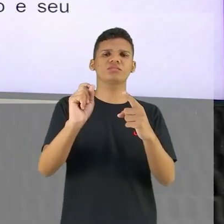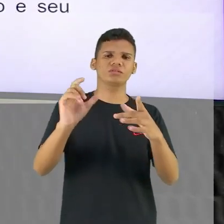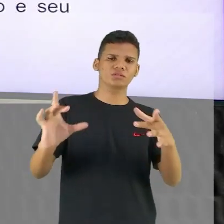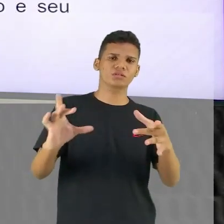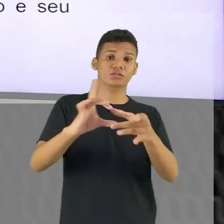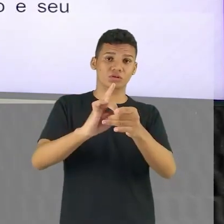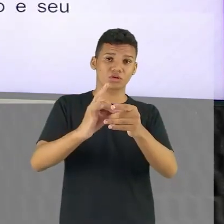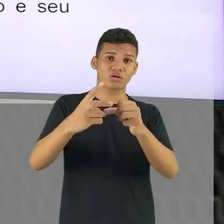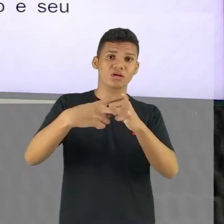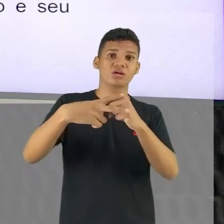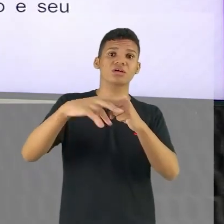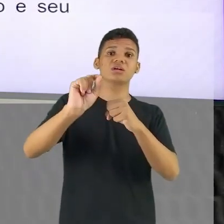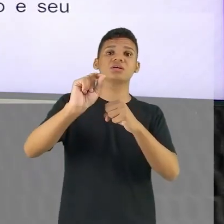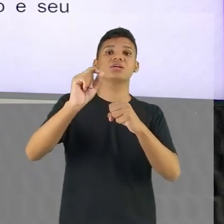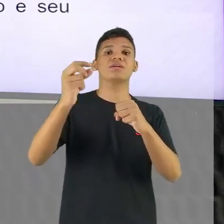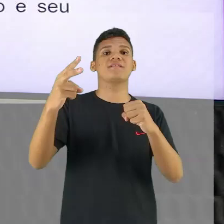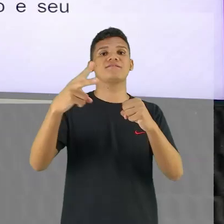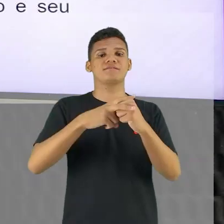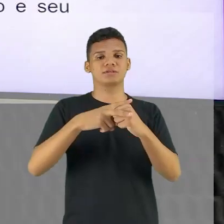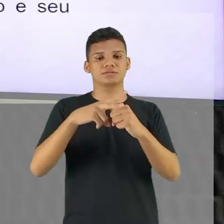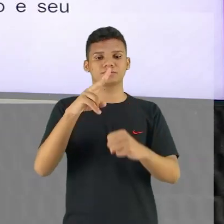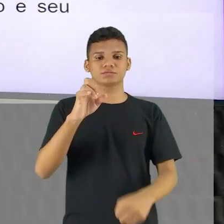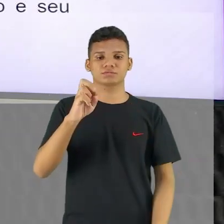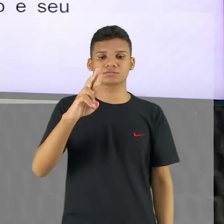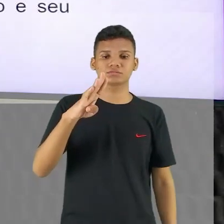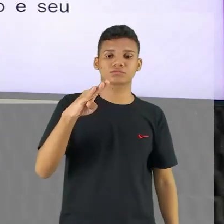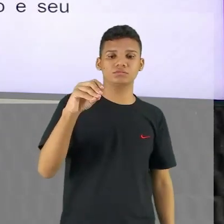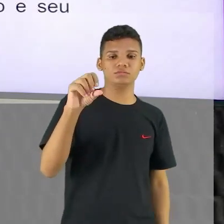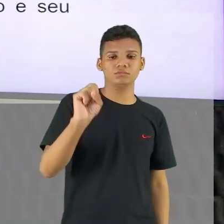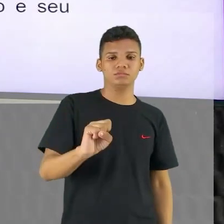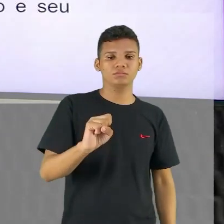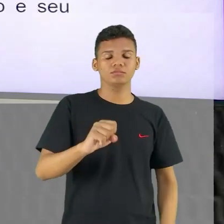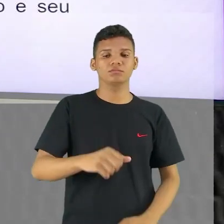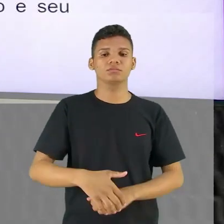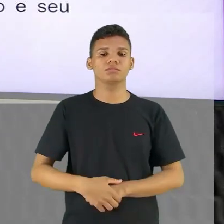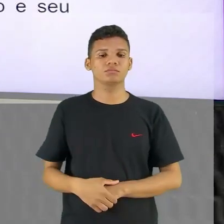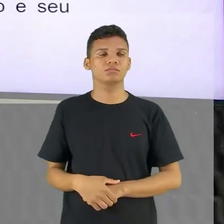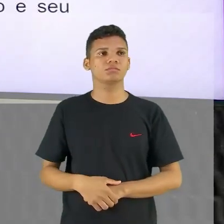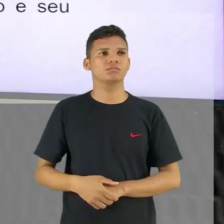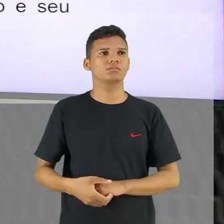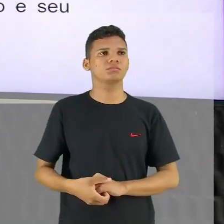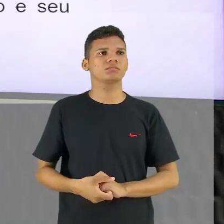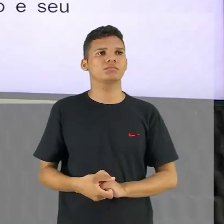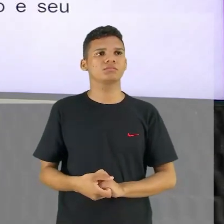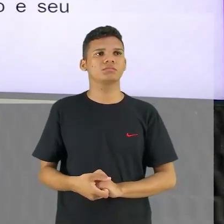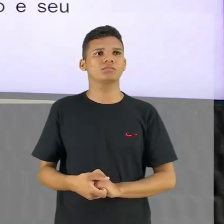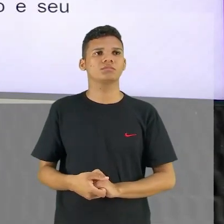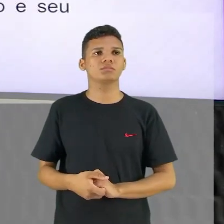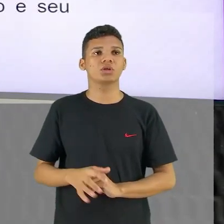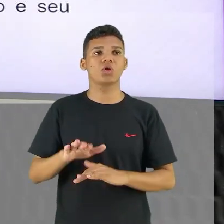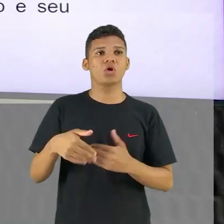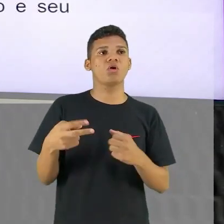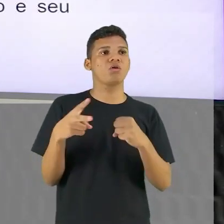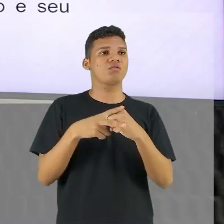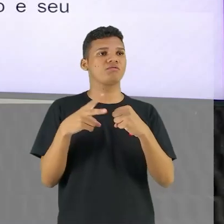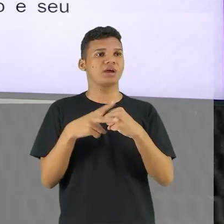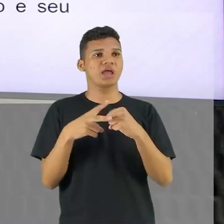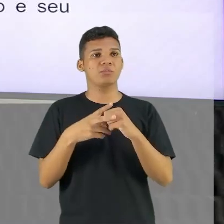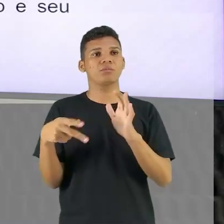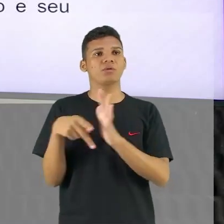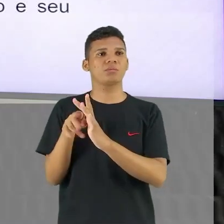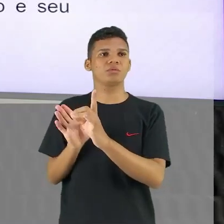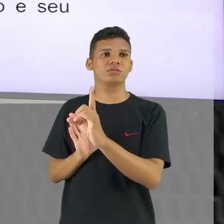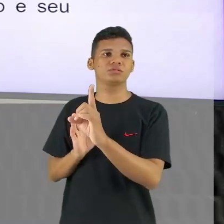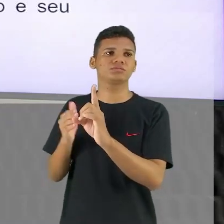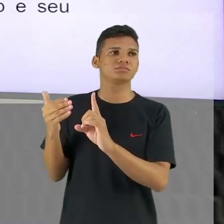geralmente chamadas de verbos frasais ou phrasal verbs. Ou verbos preposicionados, que quer